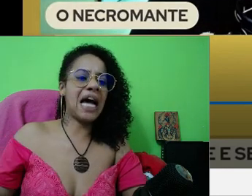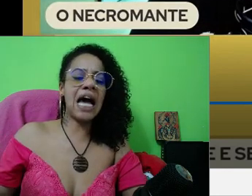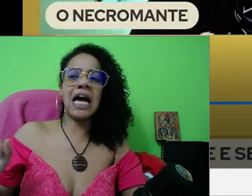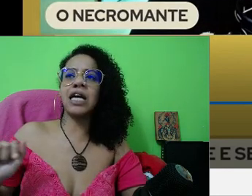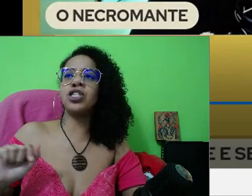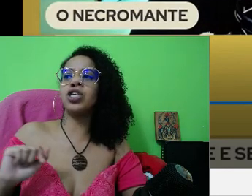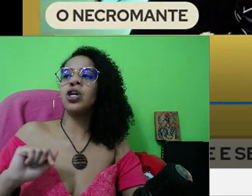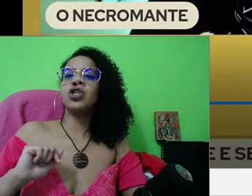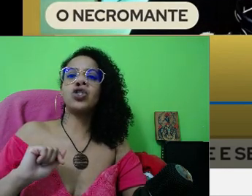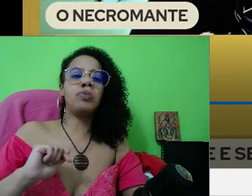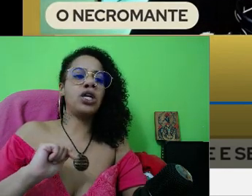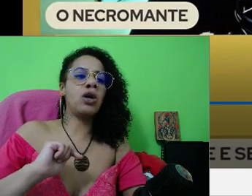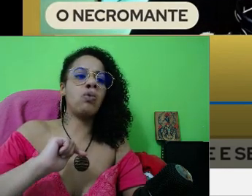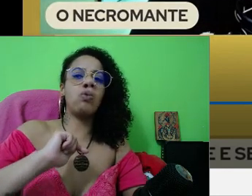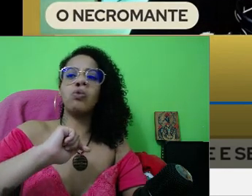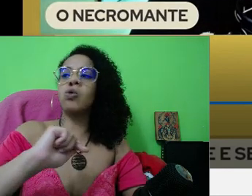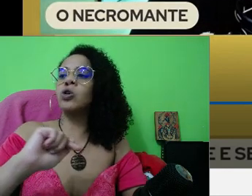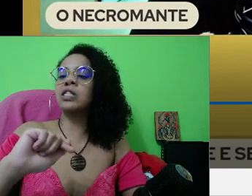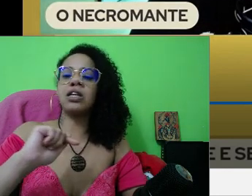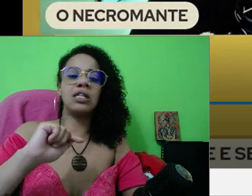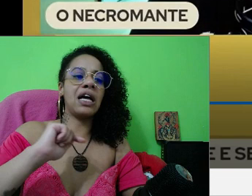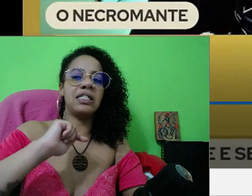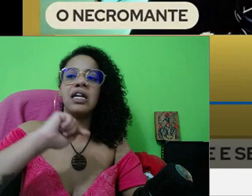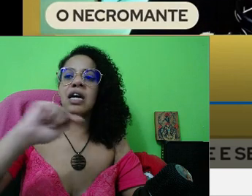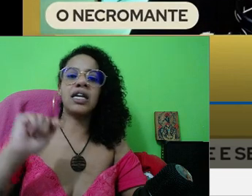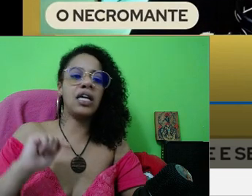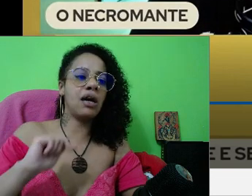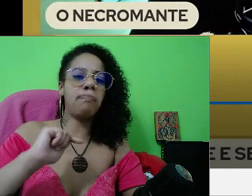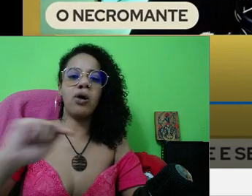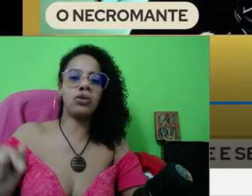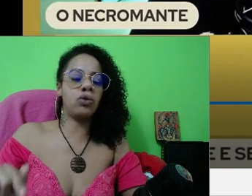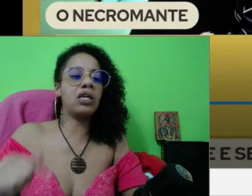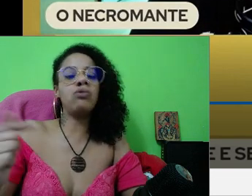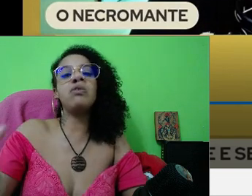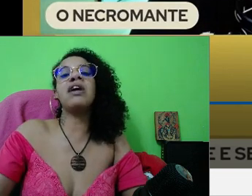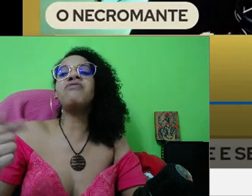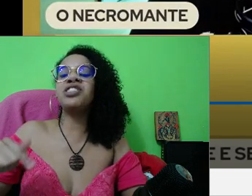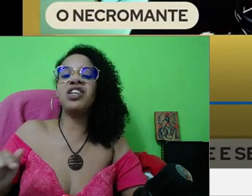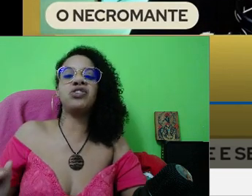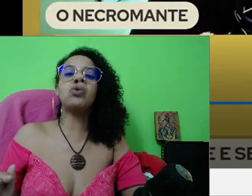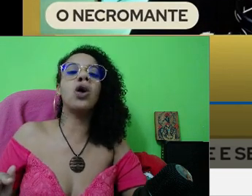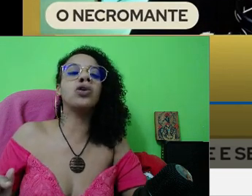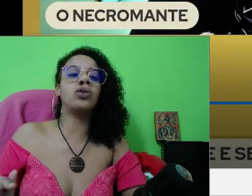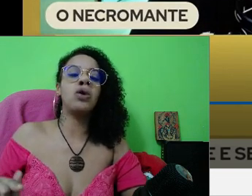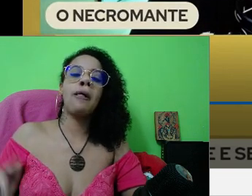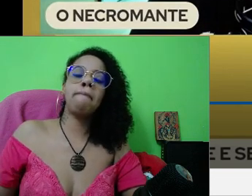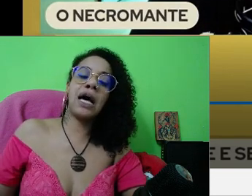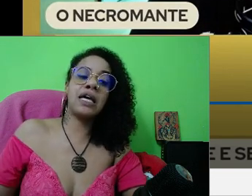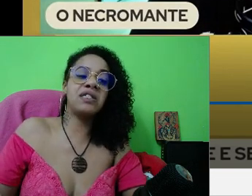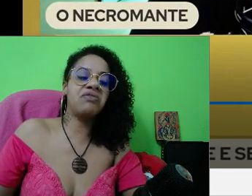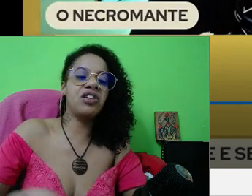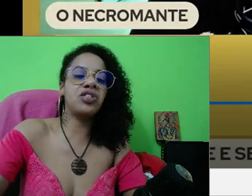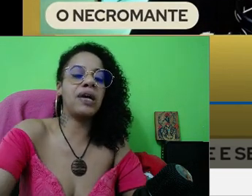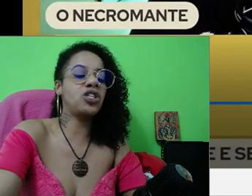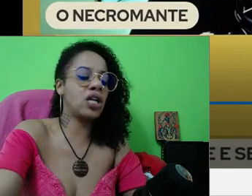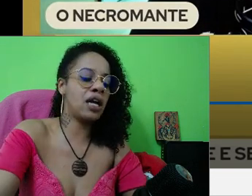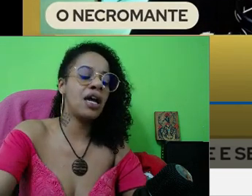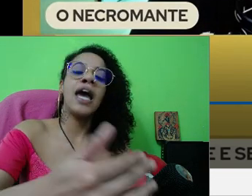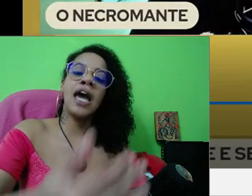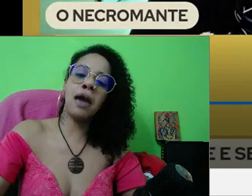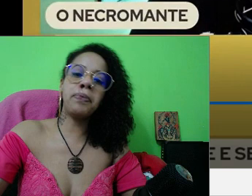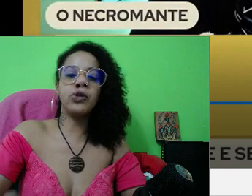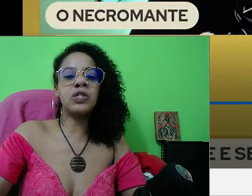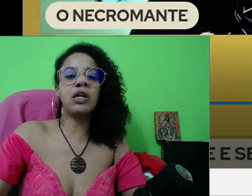horizontalidade sobre não gostar da hierarquia toda não ia fazer isso com o outro mas infelizmente